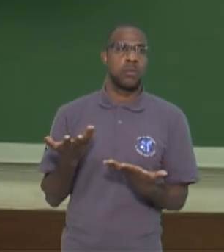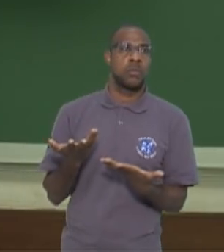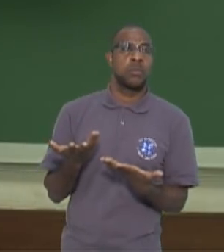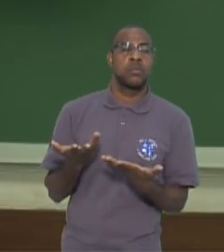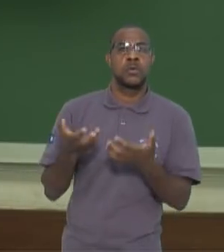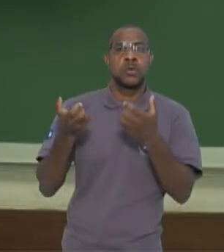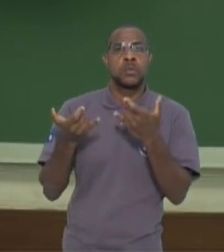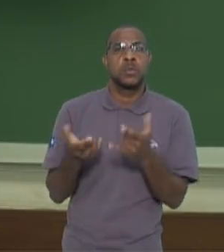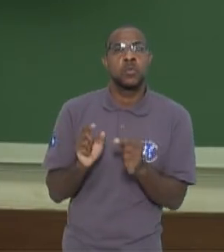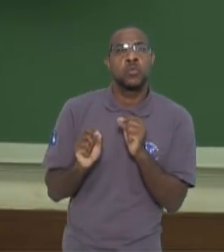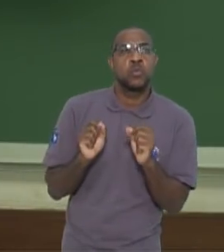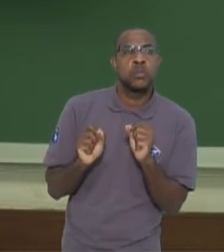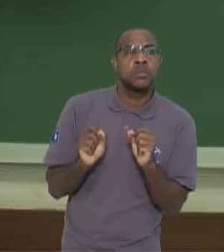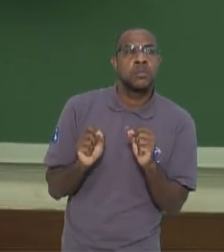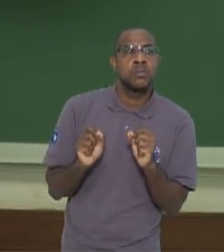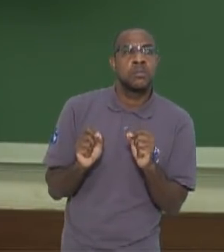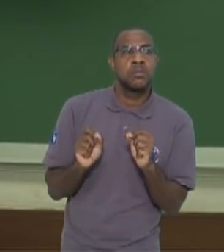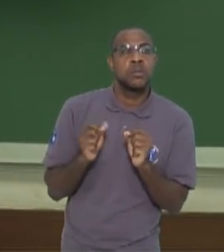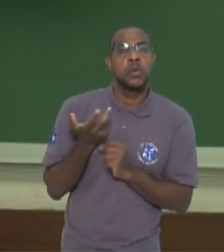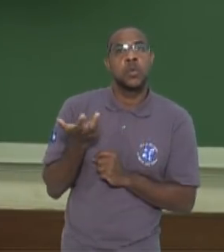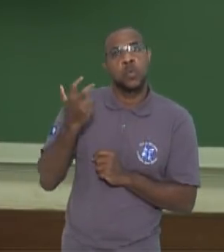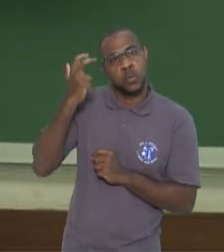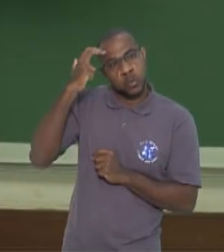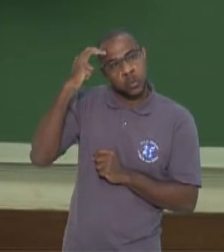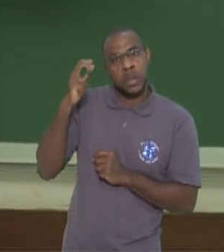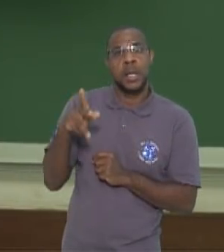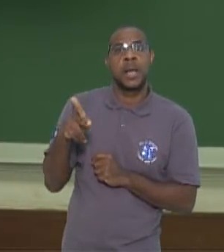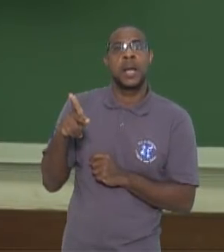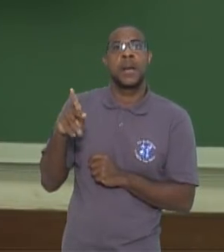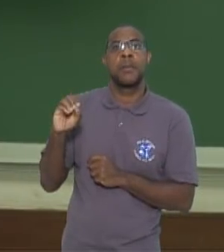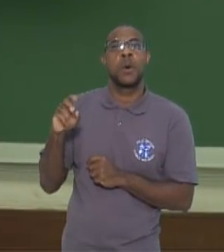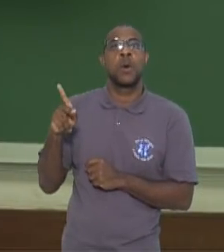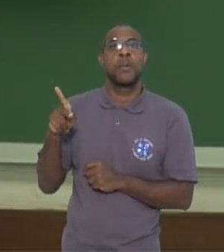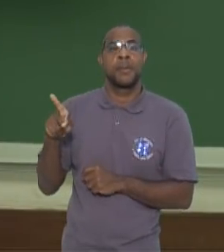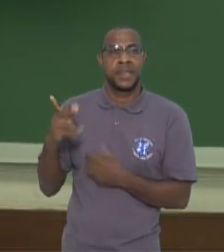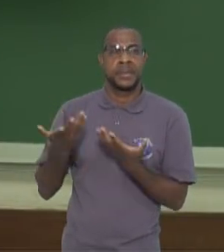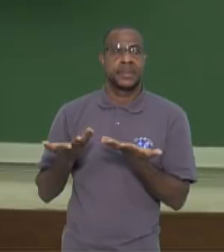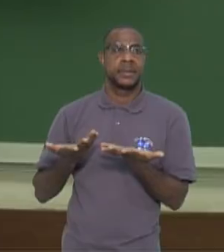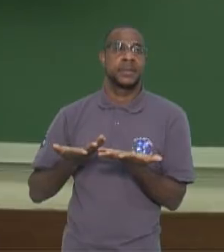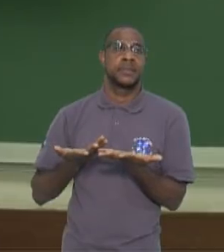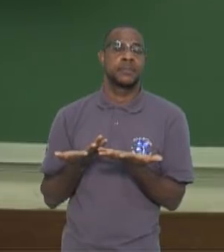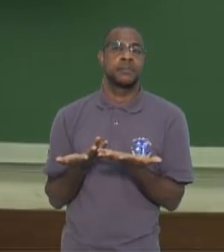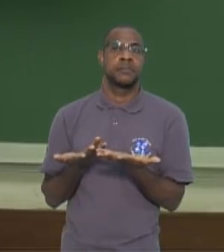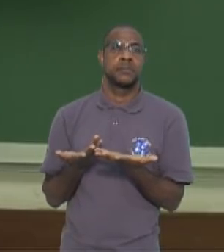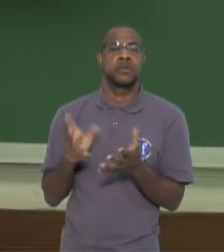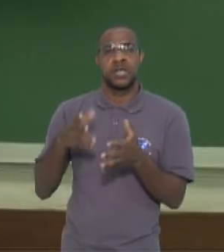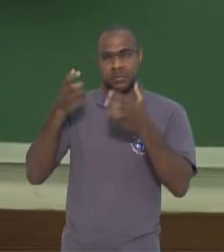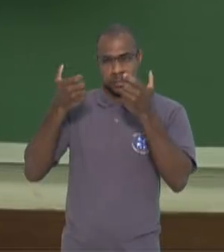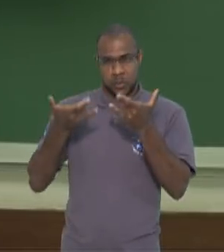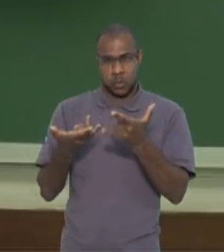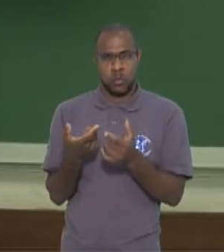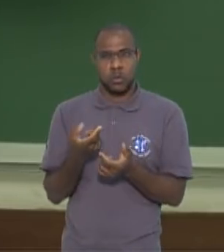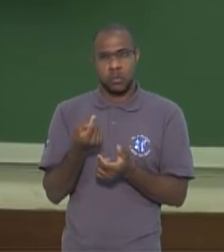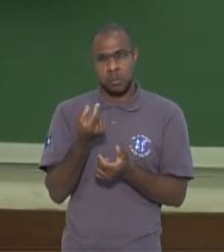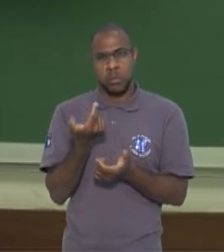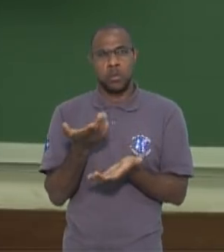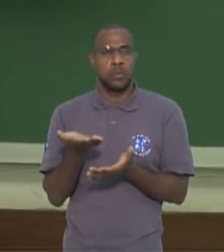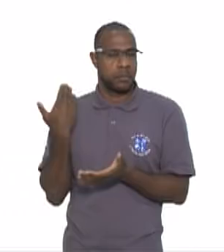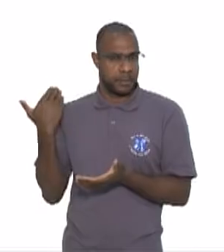trabalha sobre essa cultura pop, que inclusive na aula passada eu até falei um pouco já sobre isso para